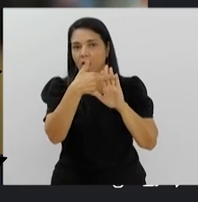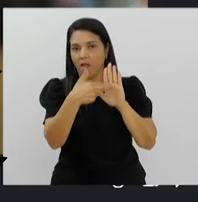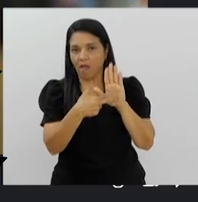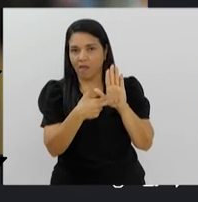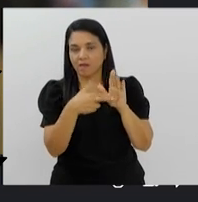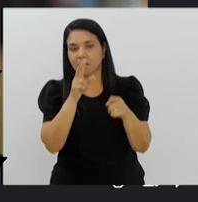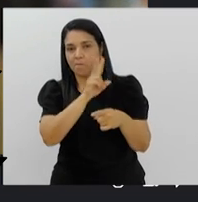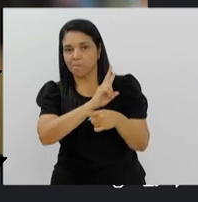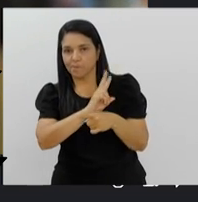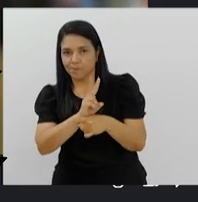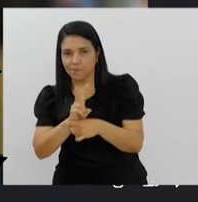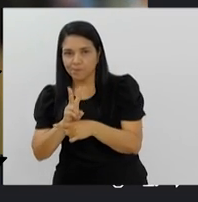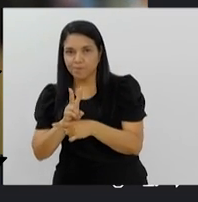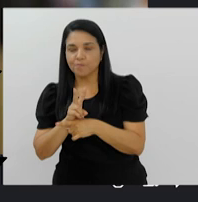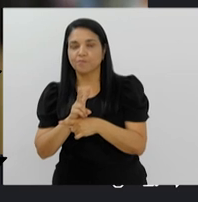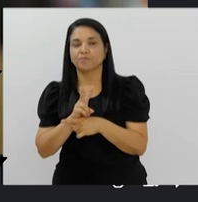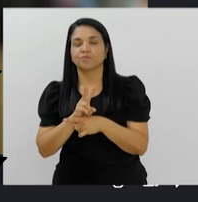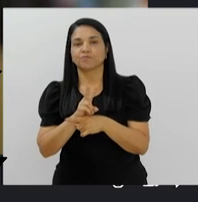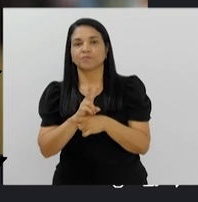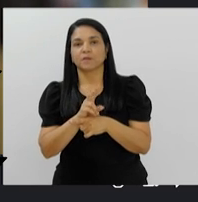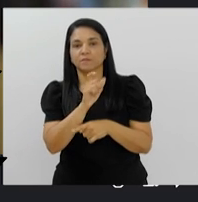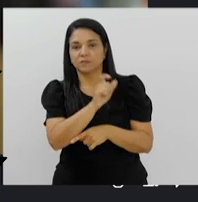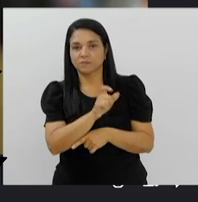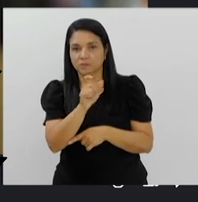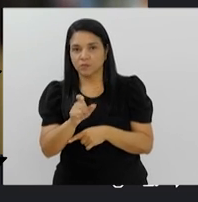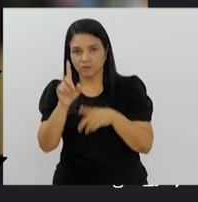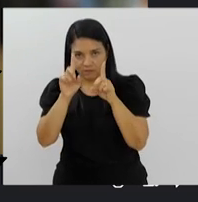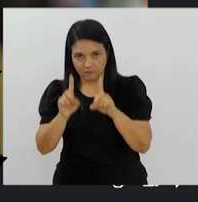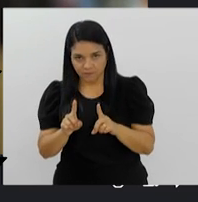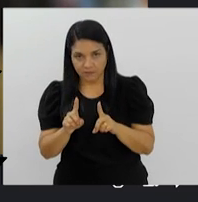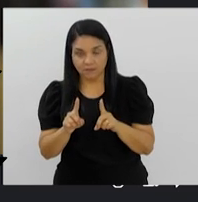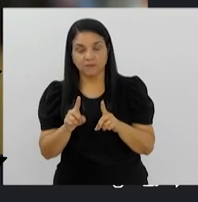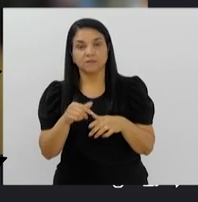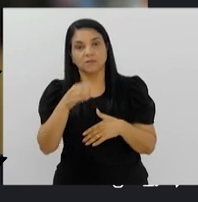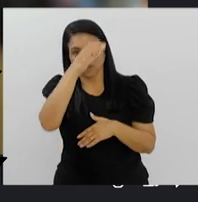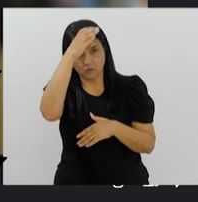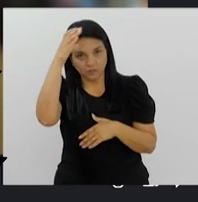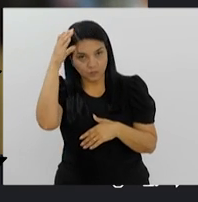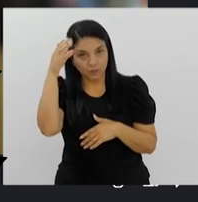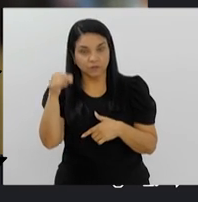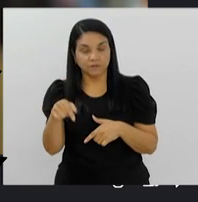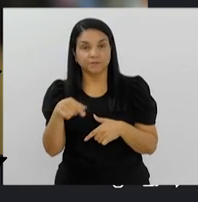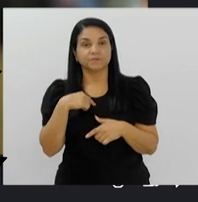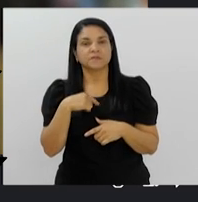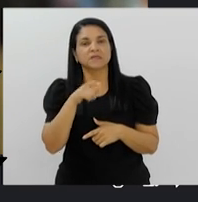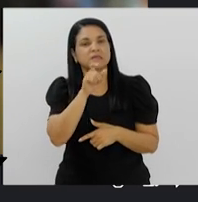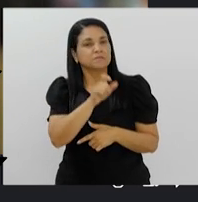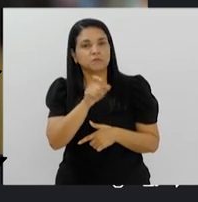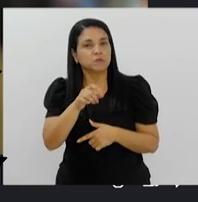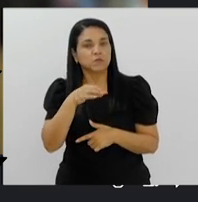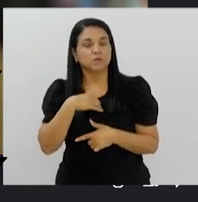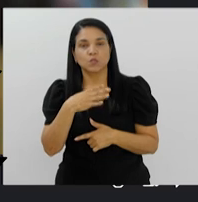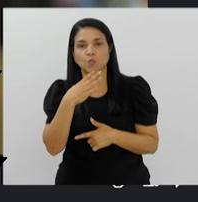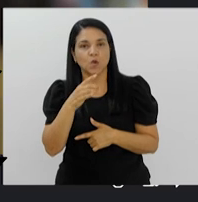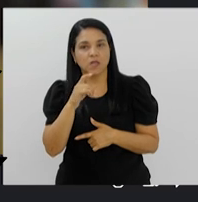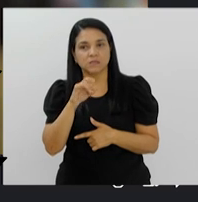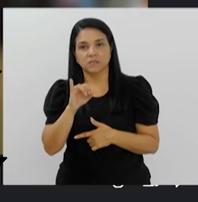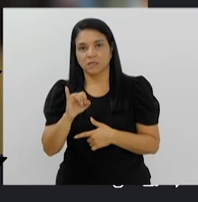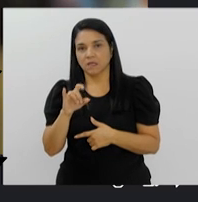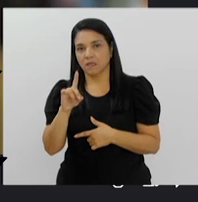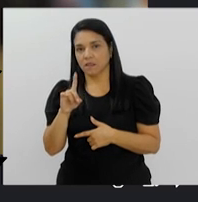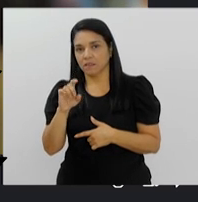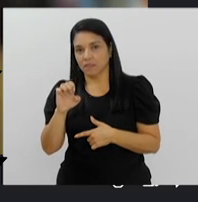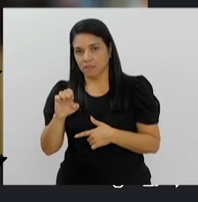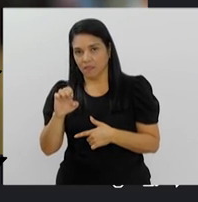proteção eh para consumidores né quero dizer ainda que para aqueles que não conhecem o idec é uma